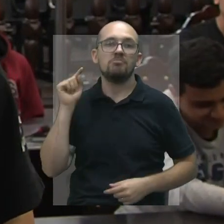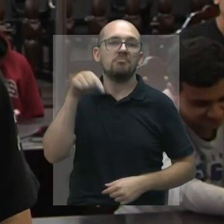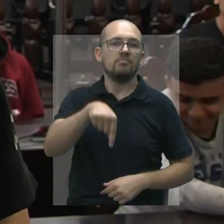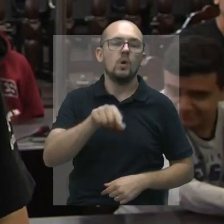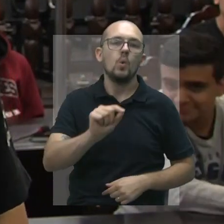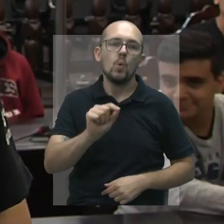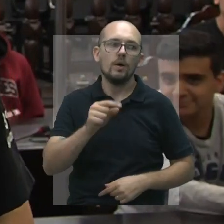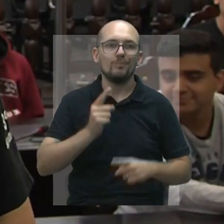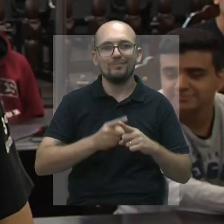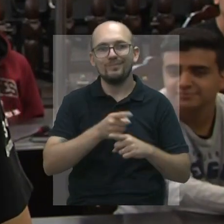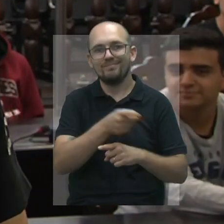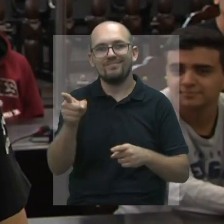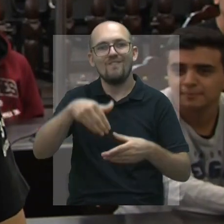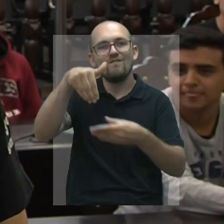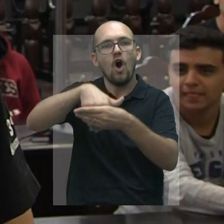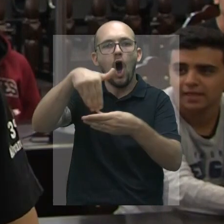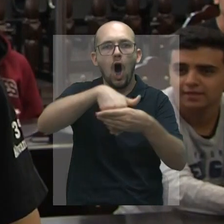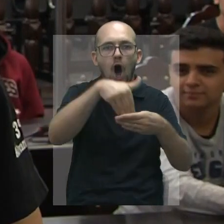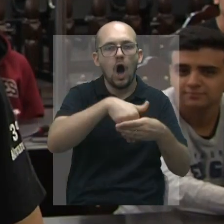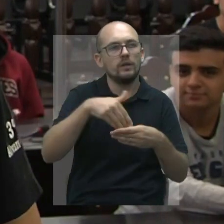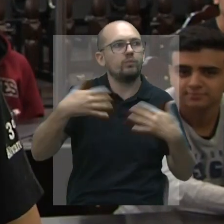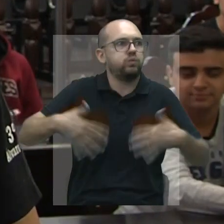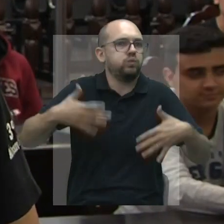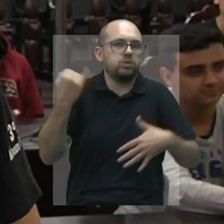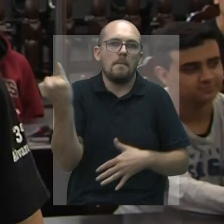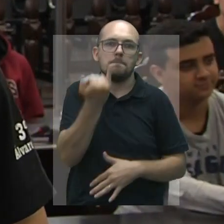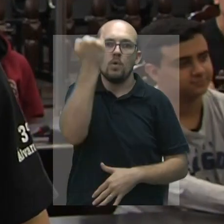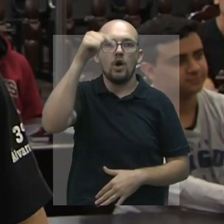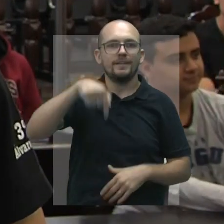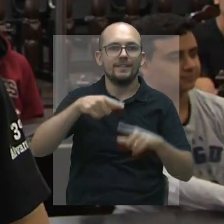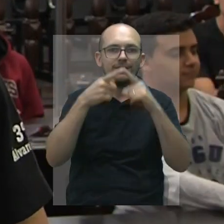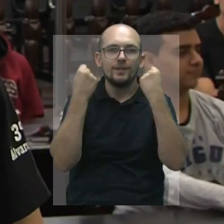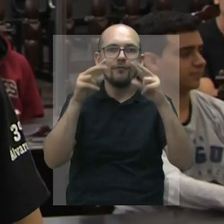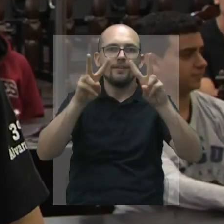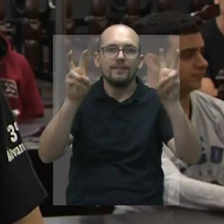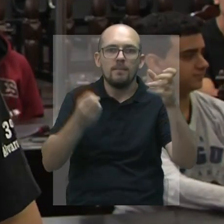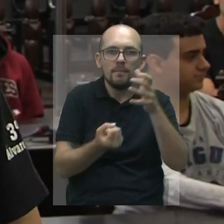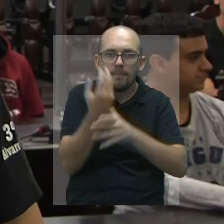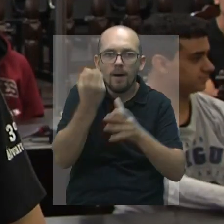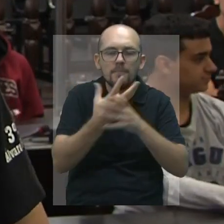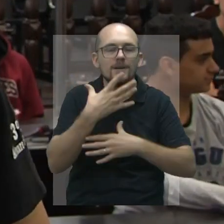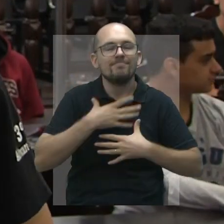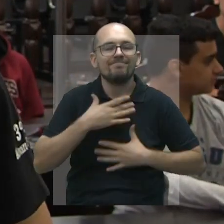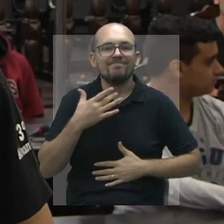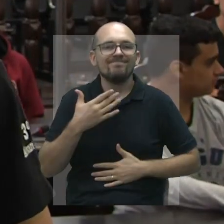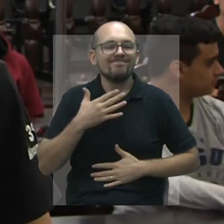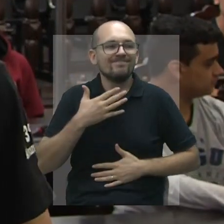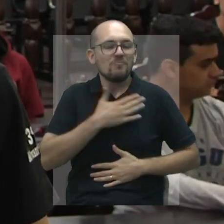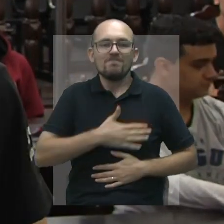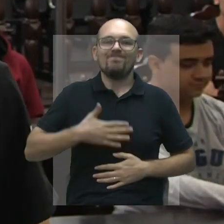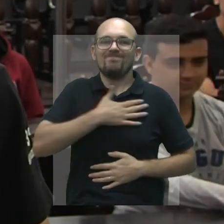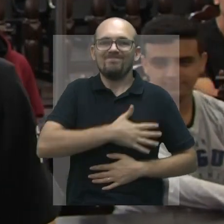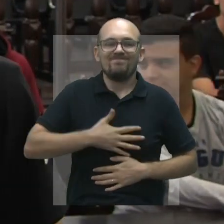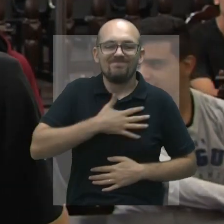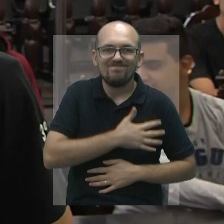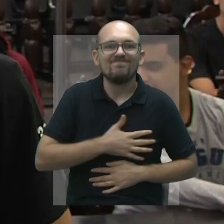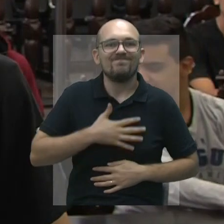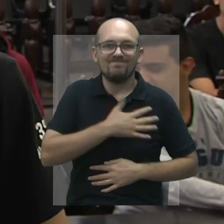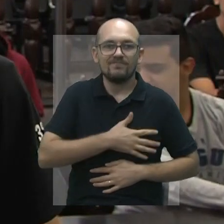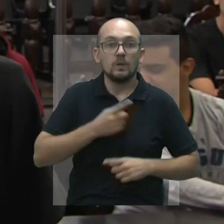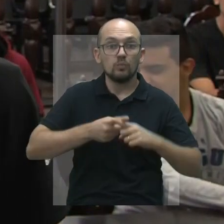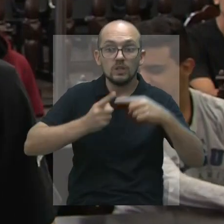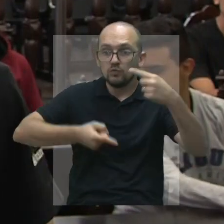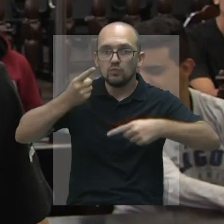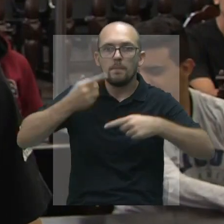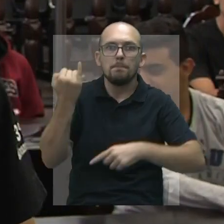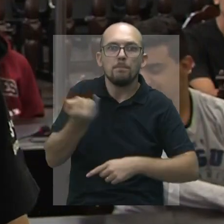são tomadas as maiorias das decisões da nossa cidade, é uma sensação bem gostosa, né? Você percebe que as discussões mais importantes